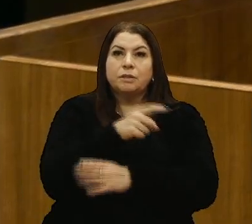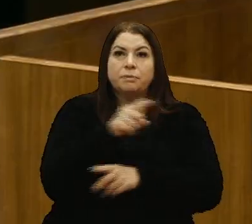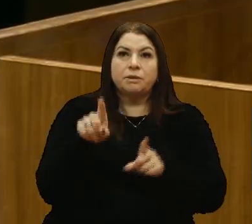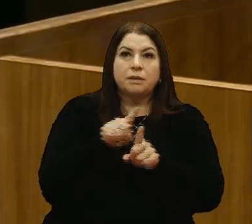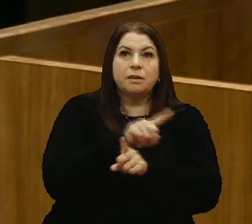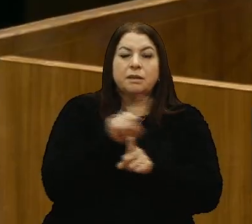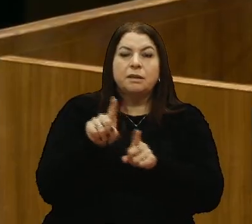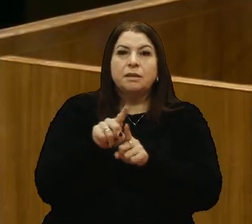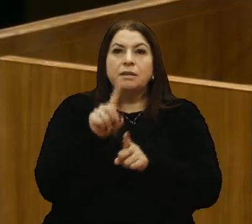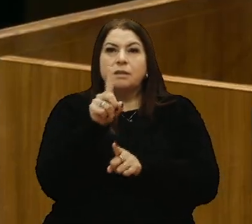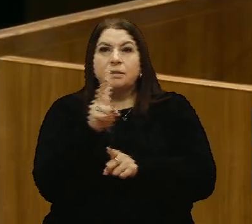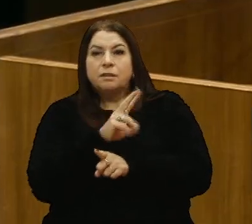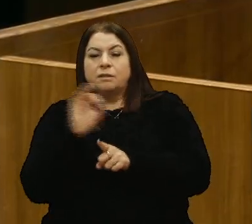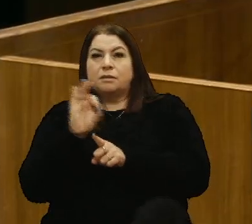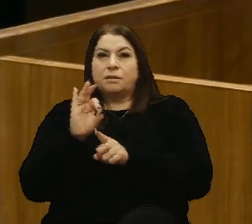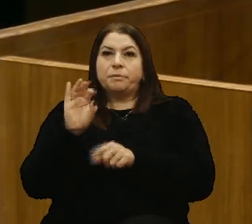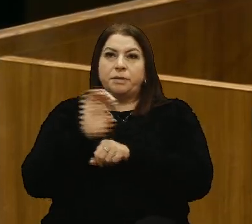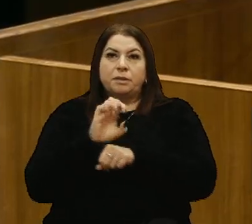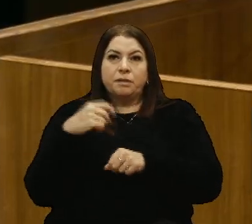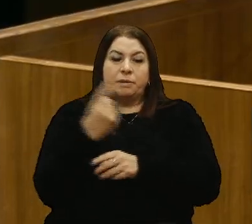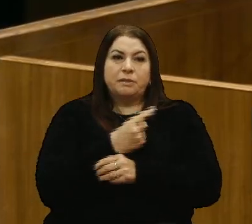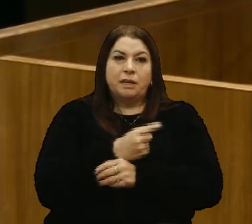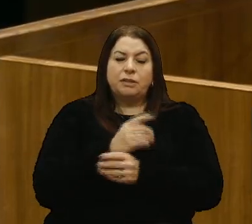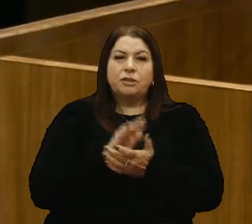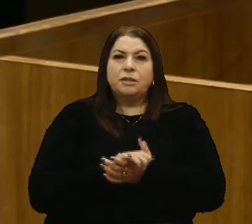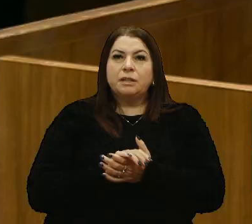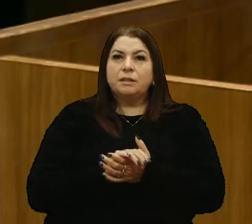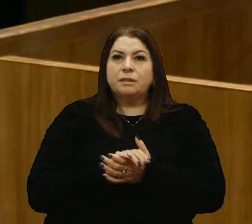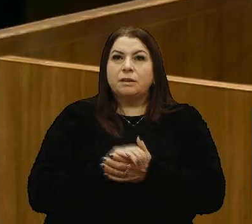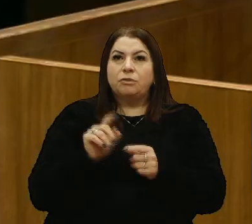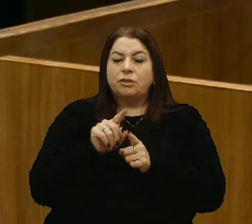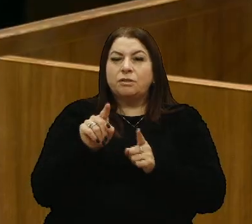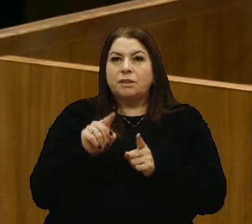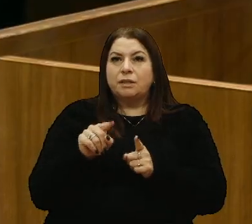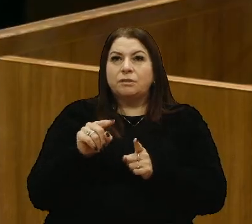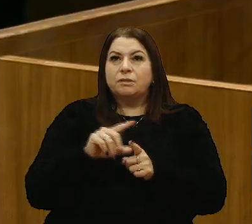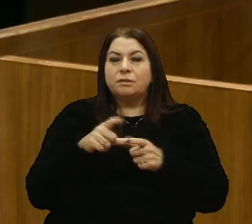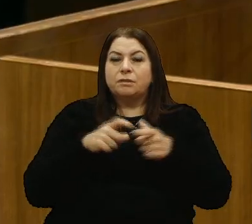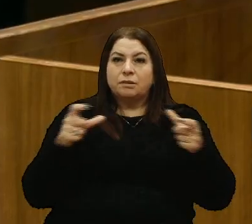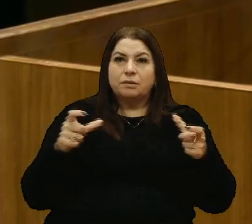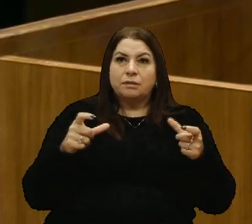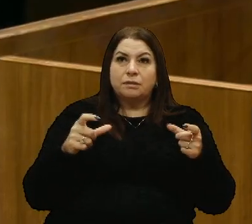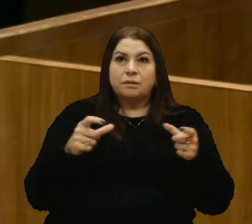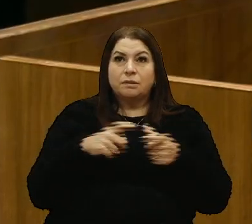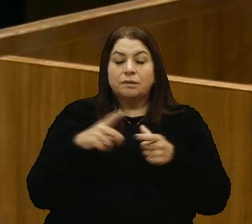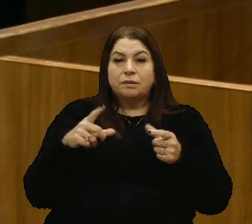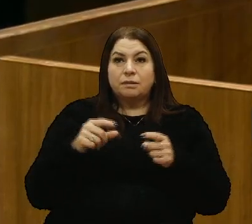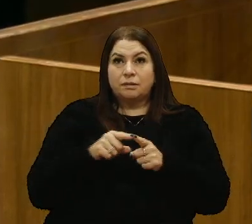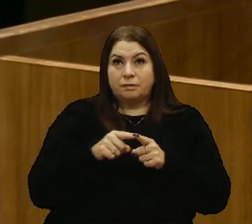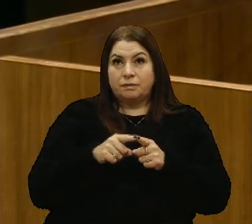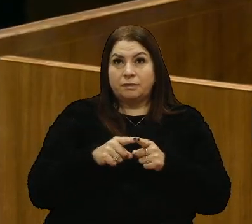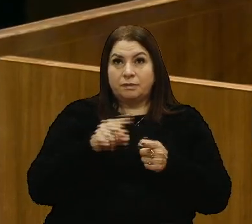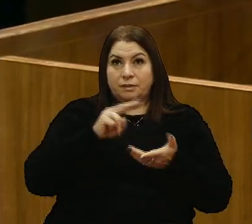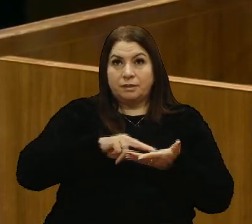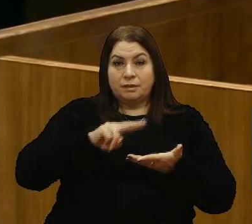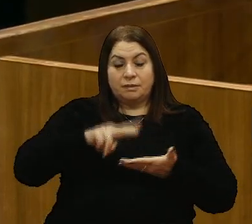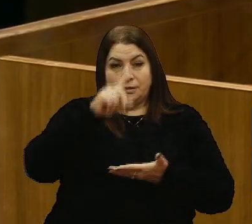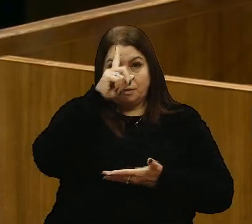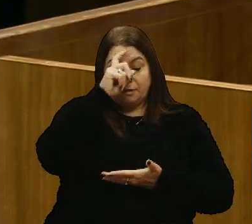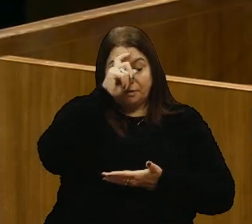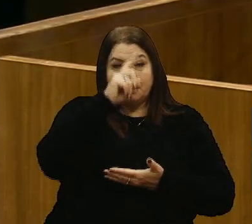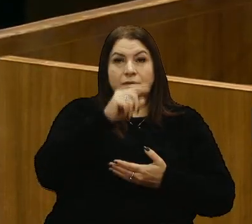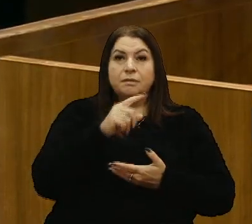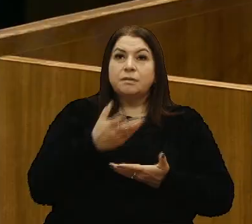os 12% do Estado para a saúde. Nós resolvemos grande parte de leitos